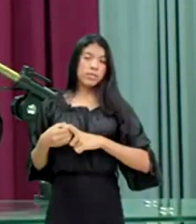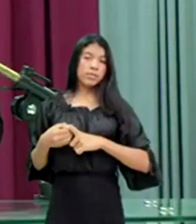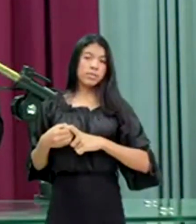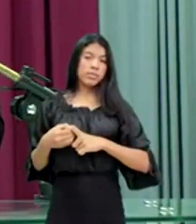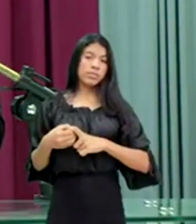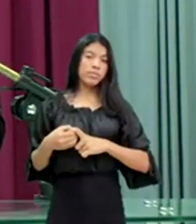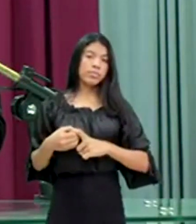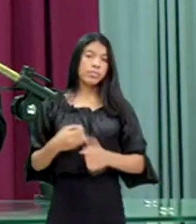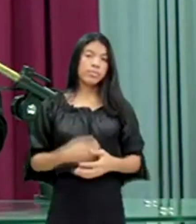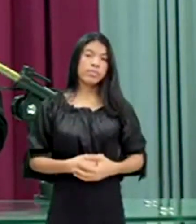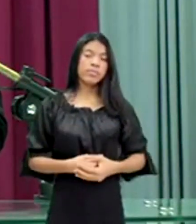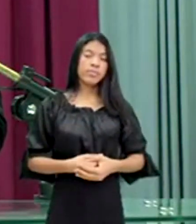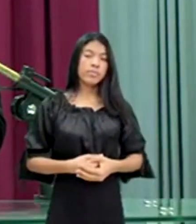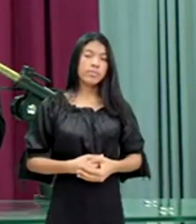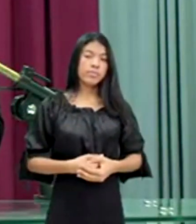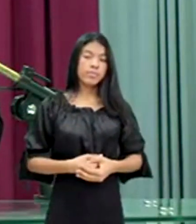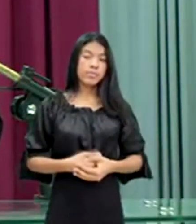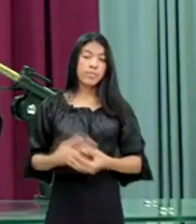trouxeram